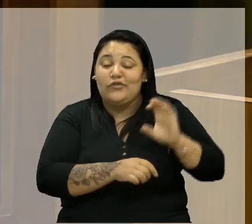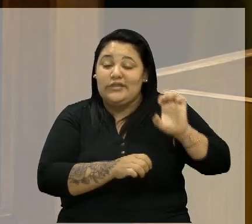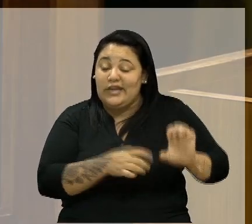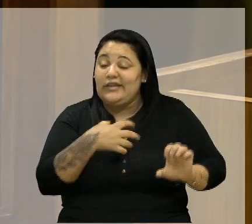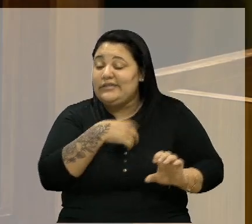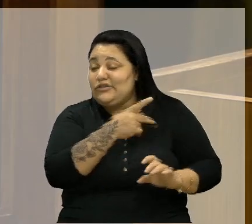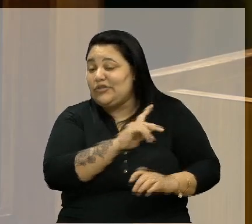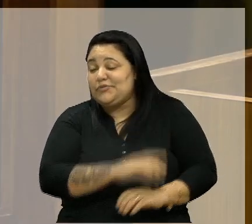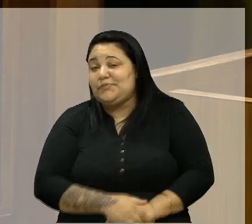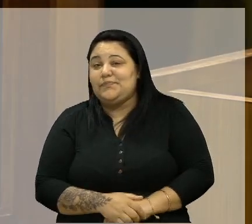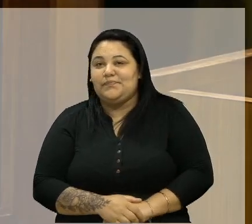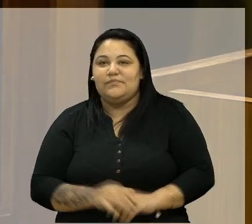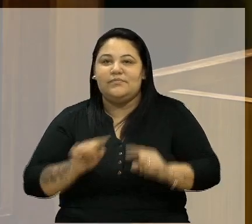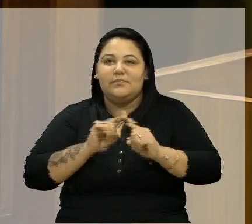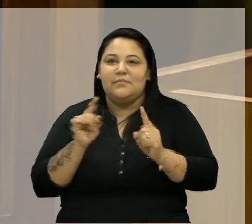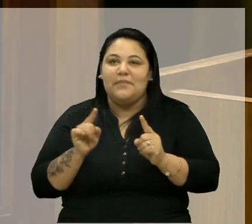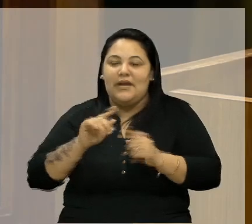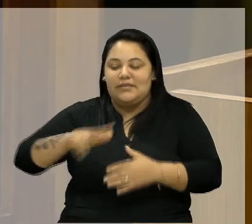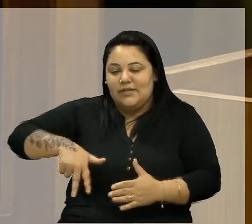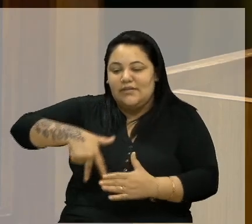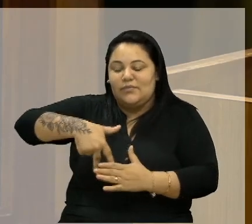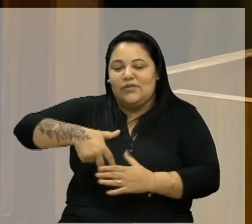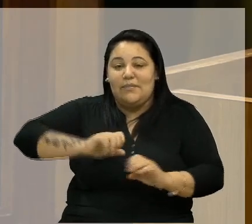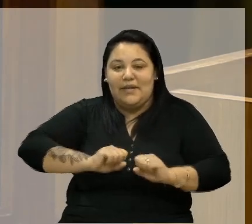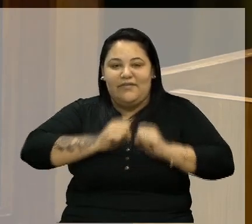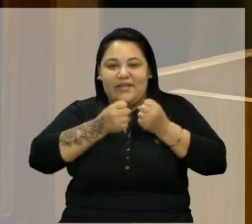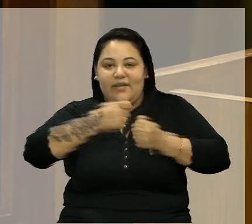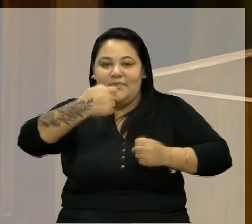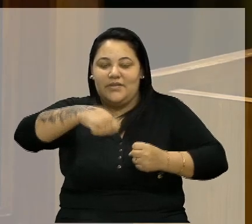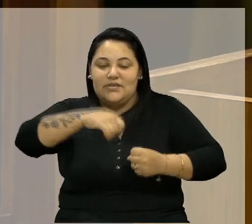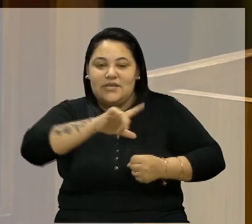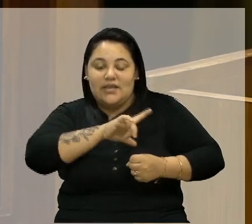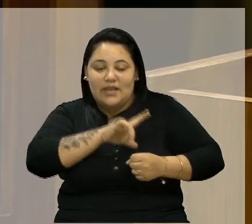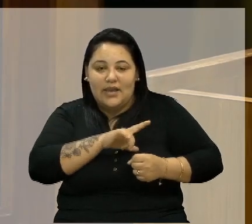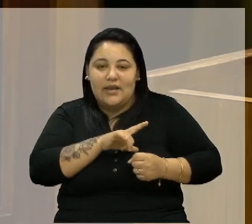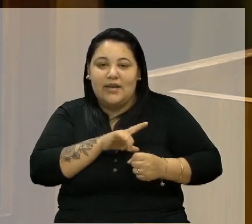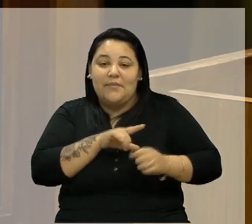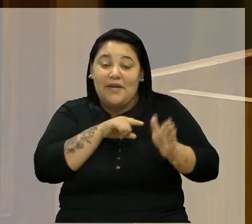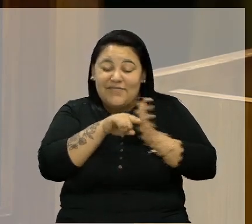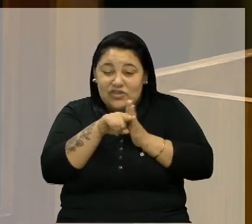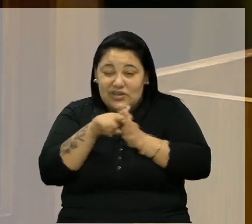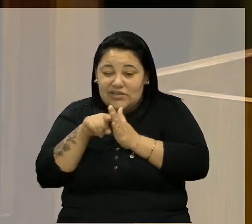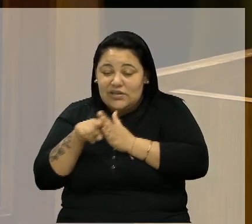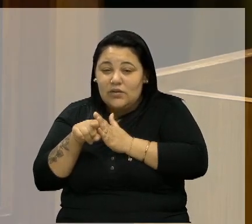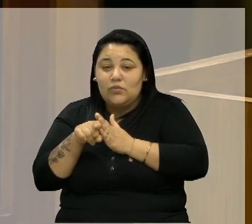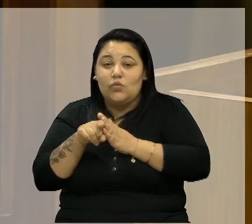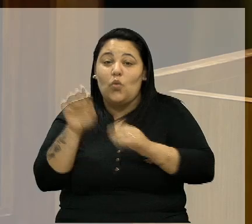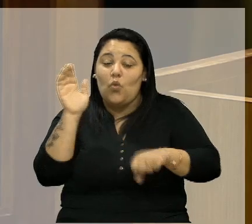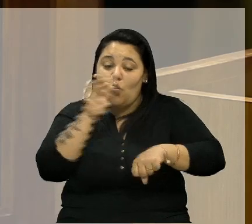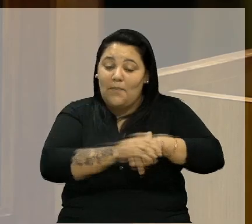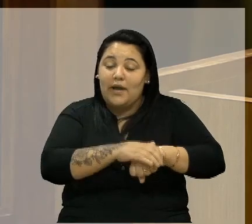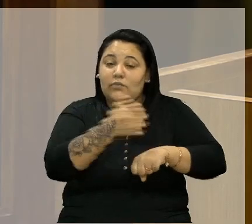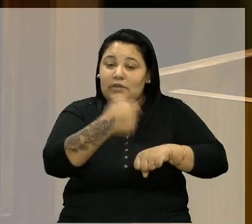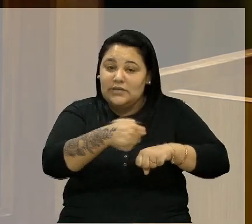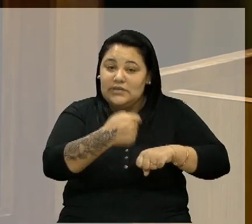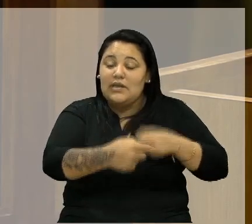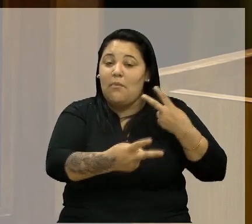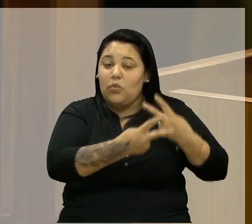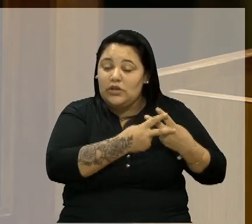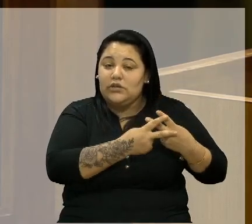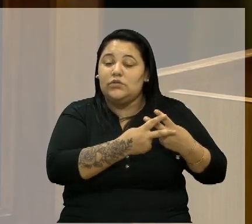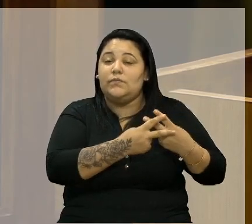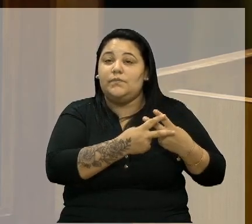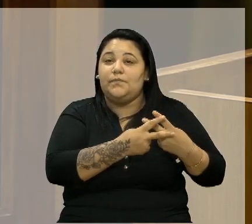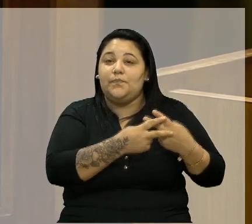assim. Mas eu venho aqui para defender que tem que ter uma linha de investigação. Os culpados sempre têm que ser punidos. E,